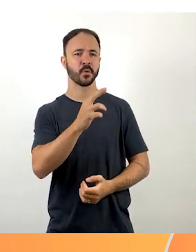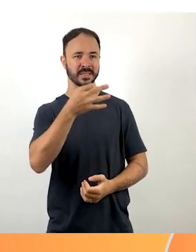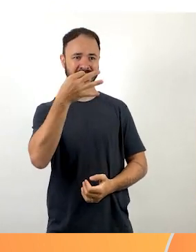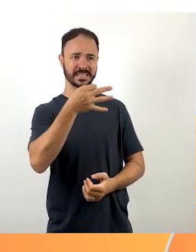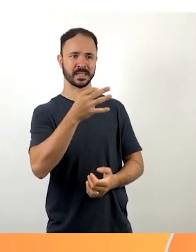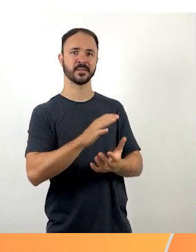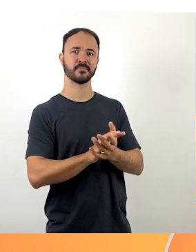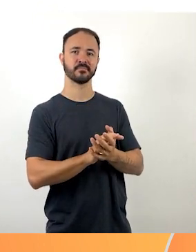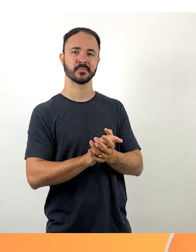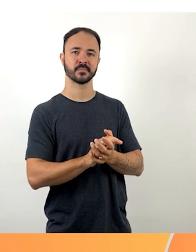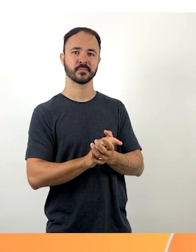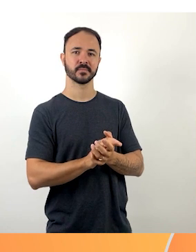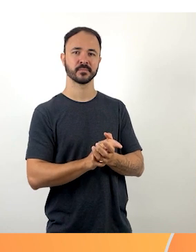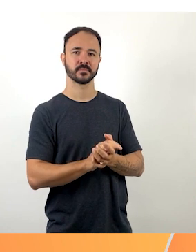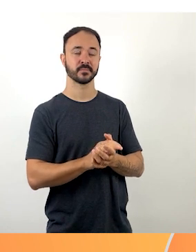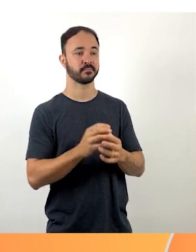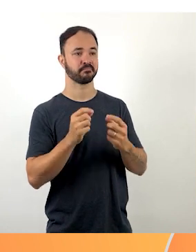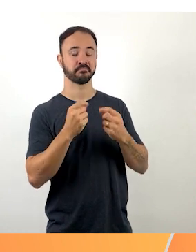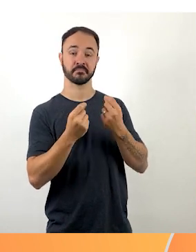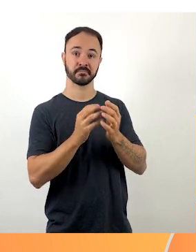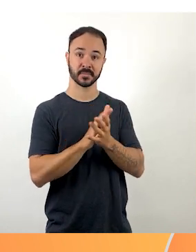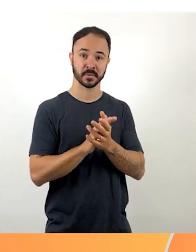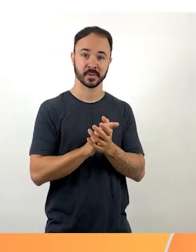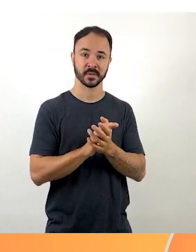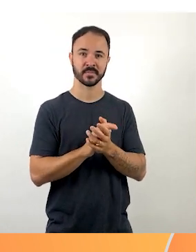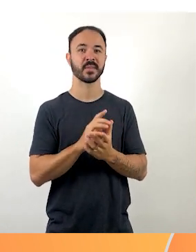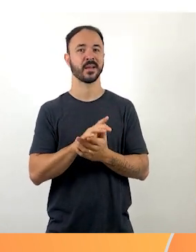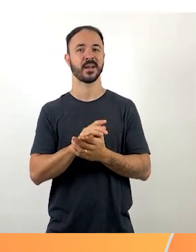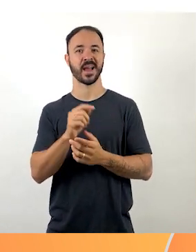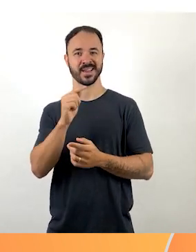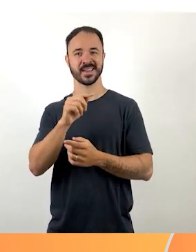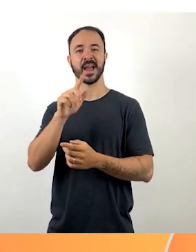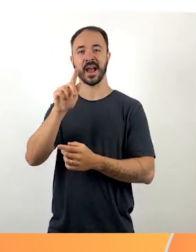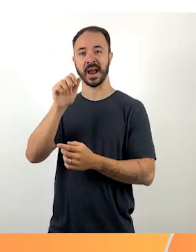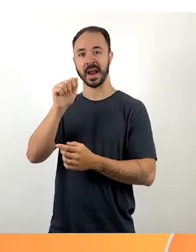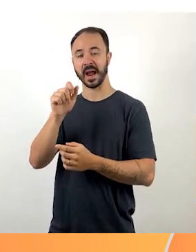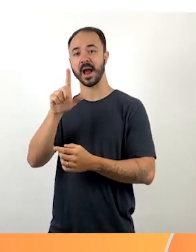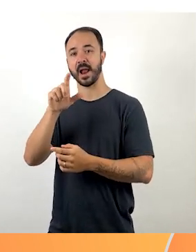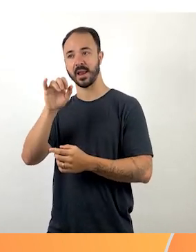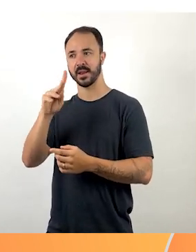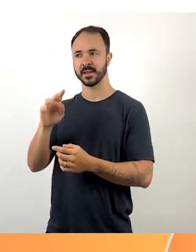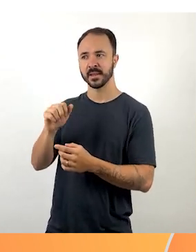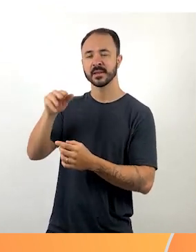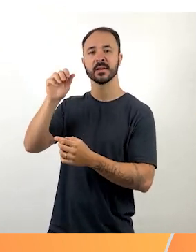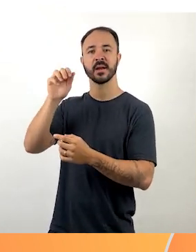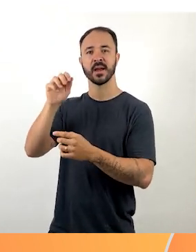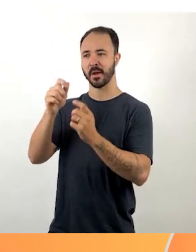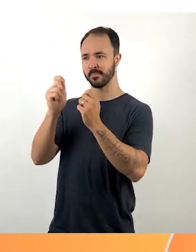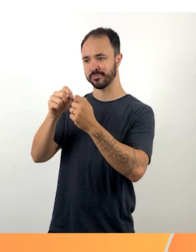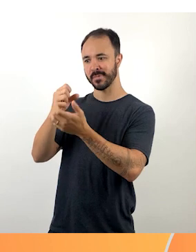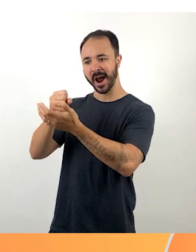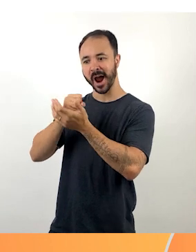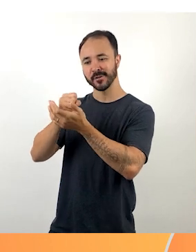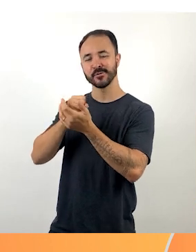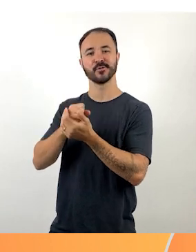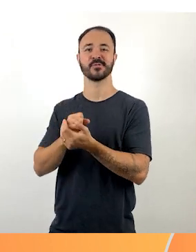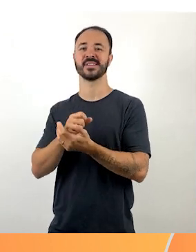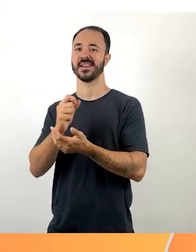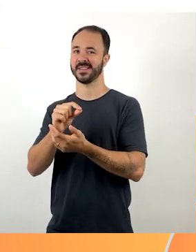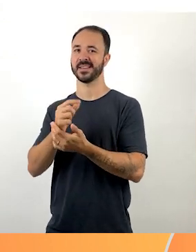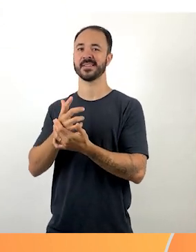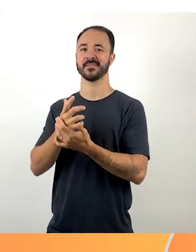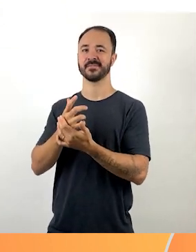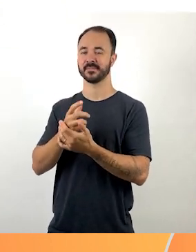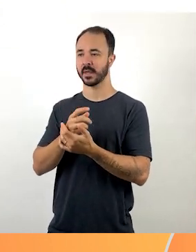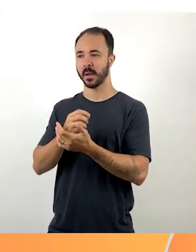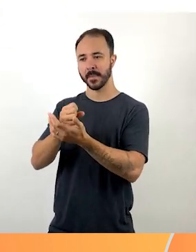nossa resposta correta? As gavinhas são modificações foliares que ajudam a planta a prender-se a algum suporte. Um